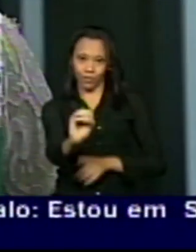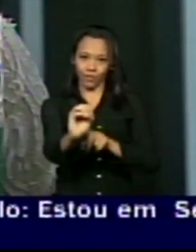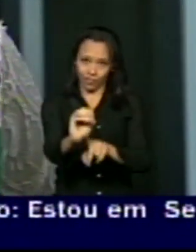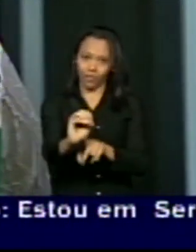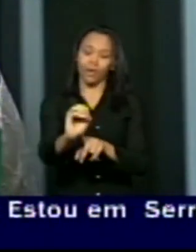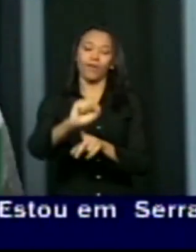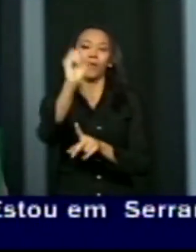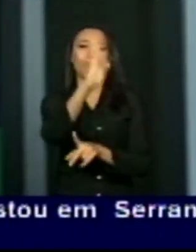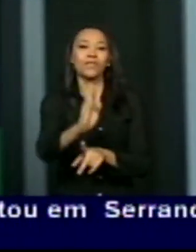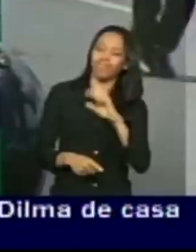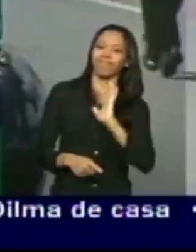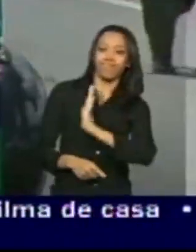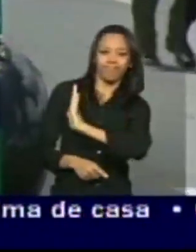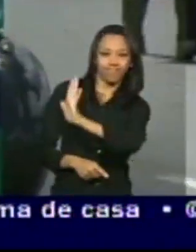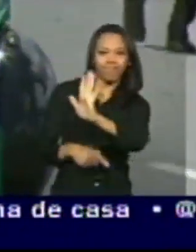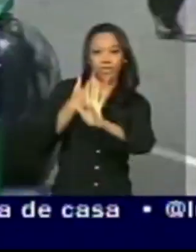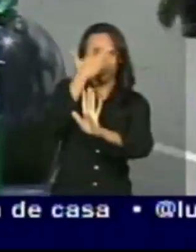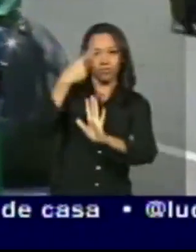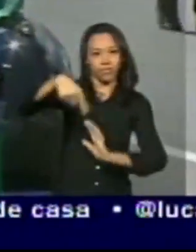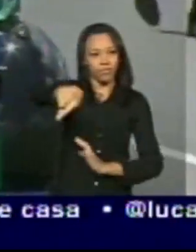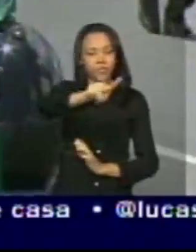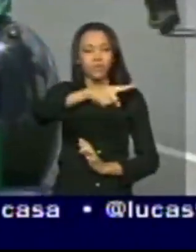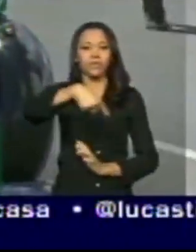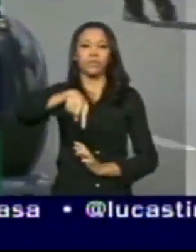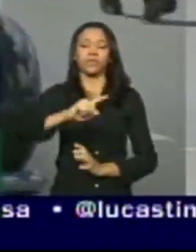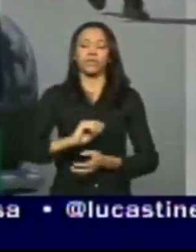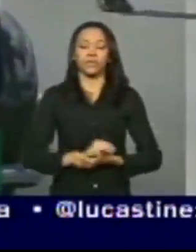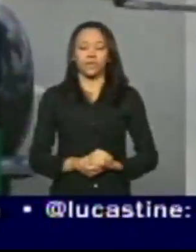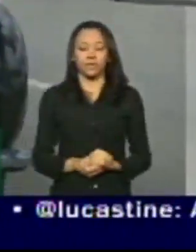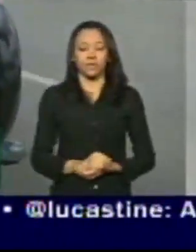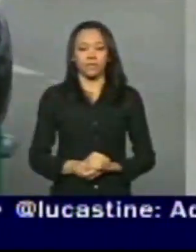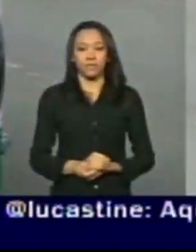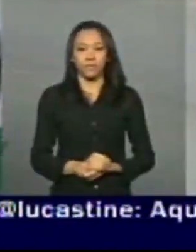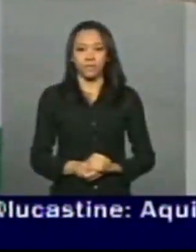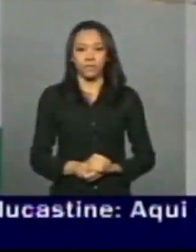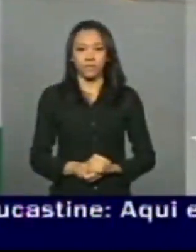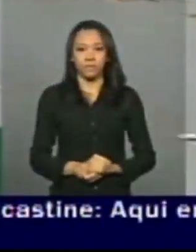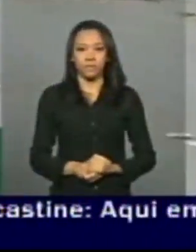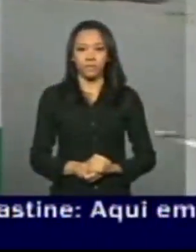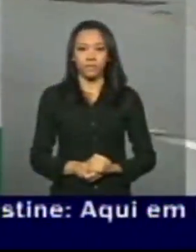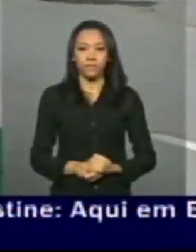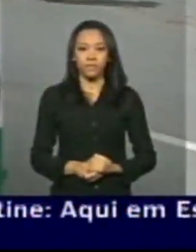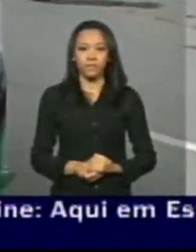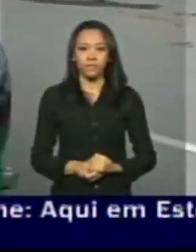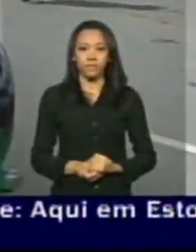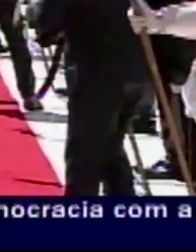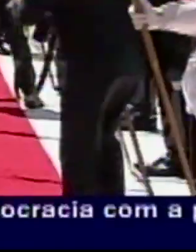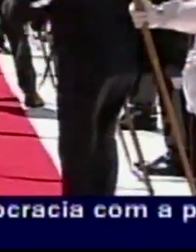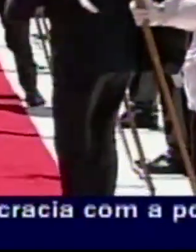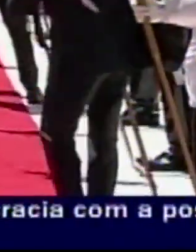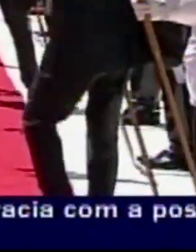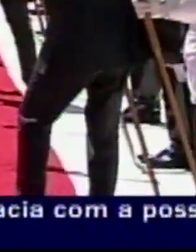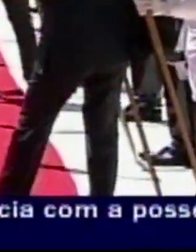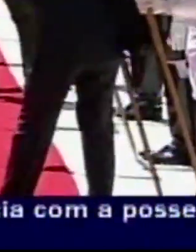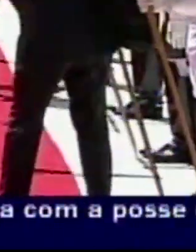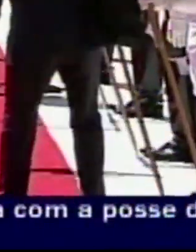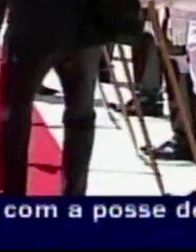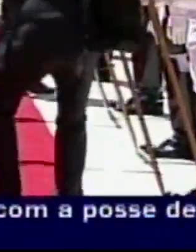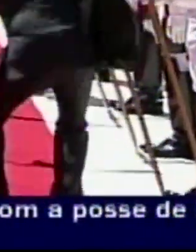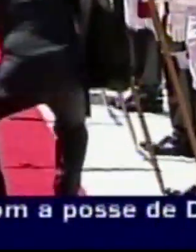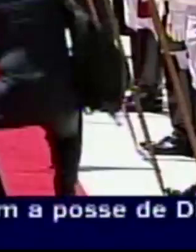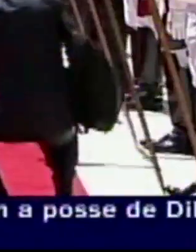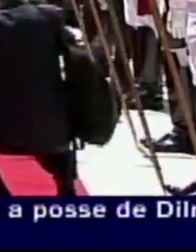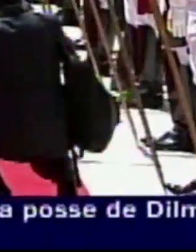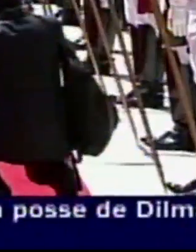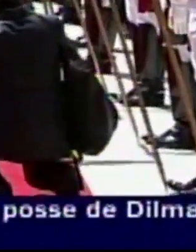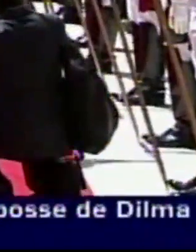socio eeconômicos no país e se comprometeu a ampliar as conquistas com Participação Popular e dedicou grande